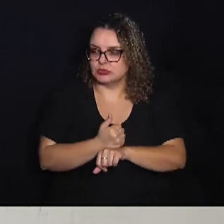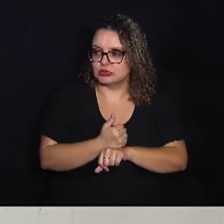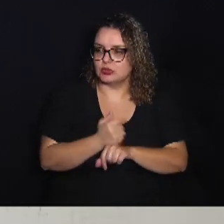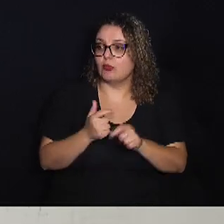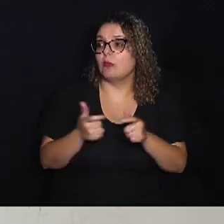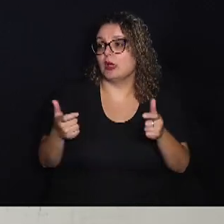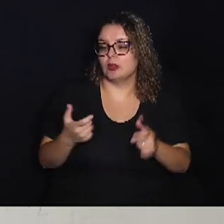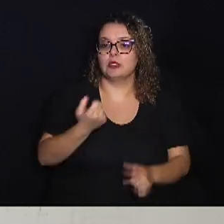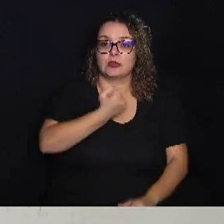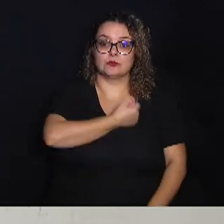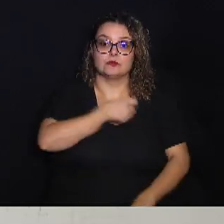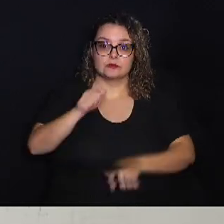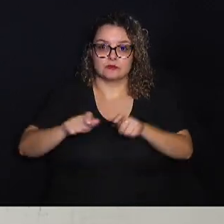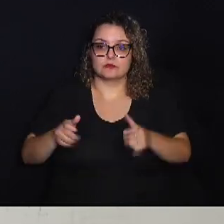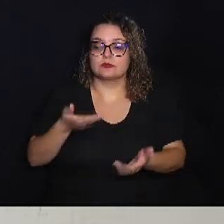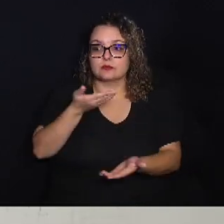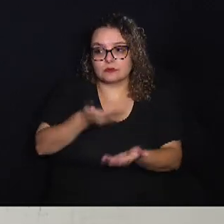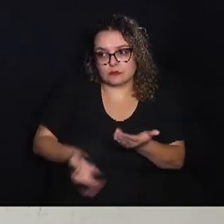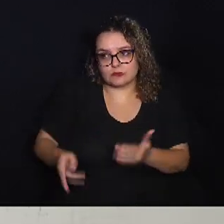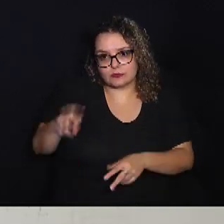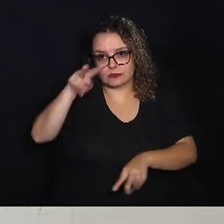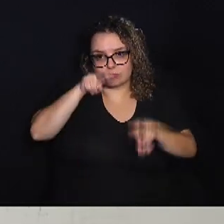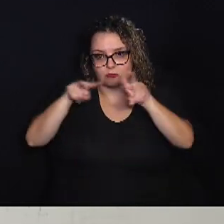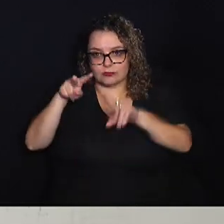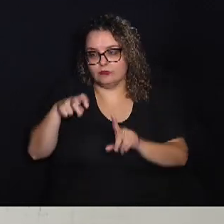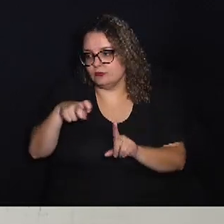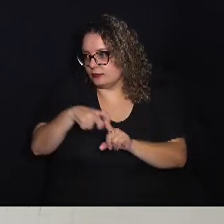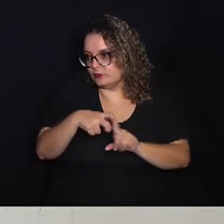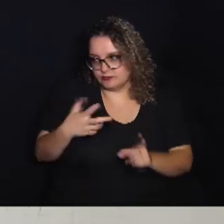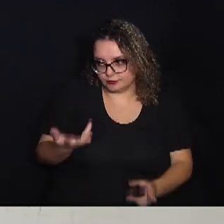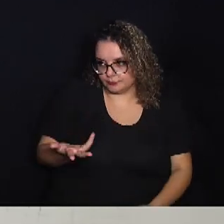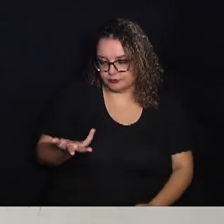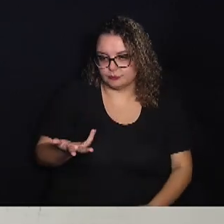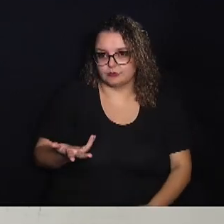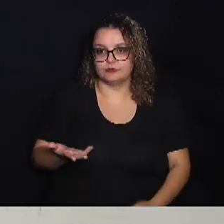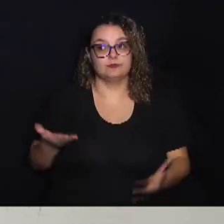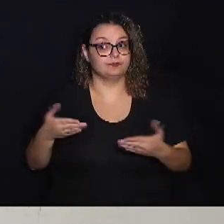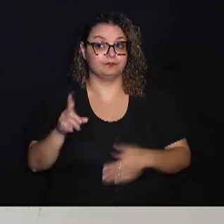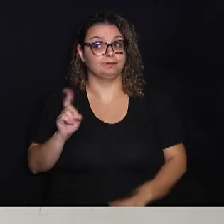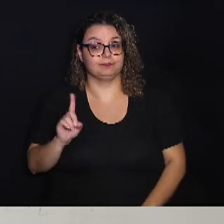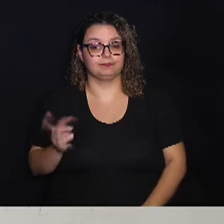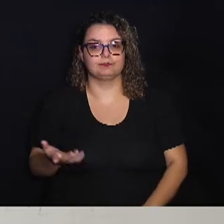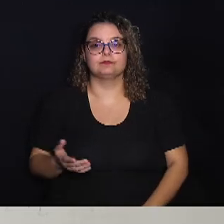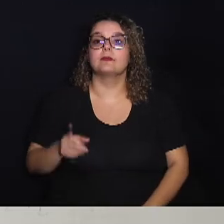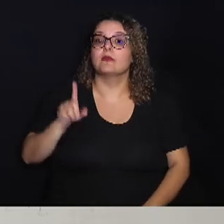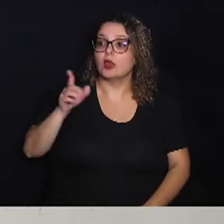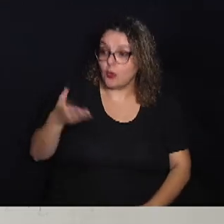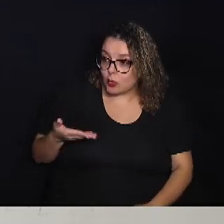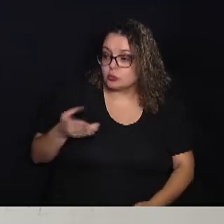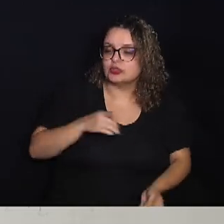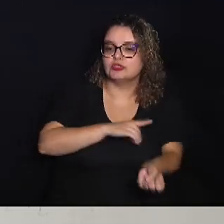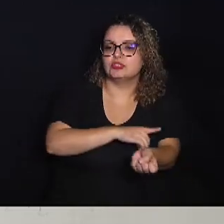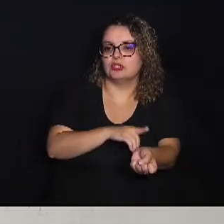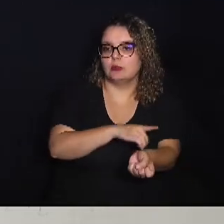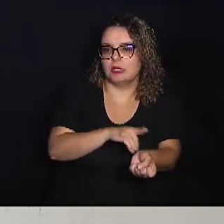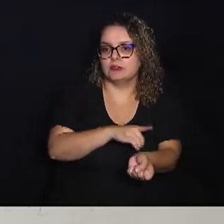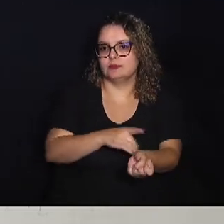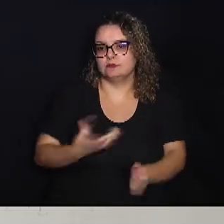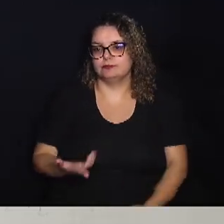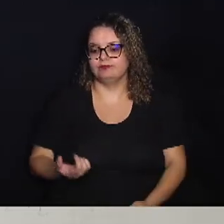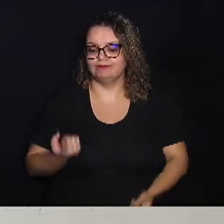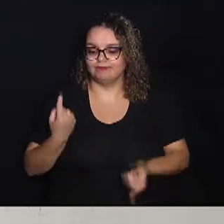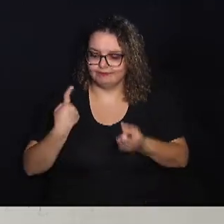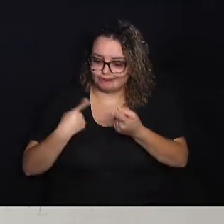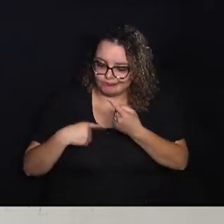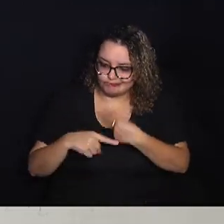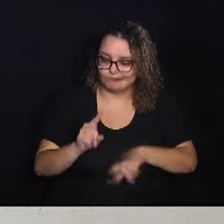maior número de pessoas que perdiam a visão era em acidentes, né? Hoje não, hoje é diabetes. Então, a diabetes, ela